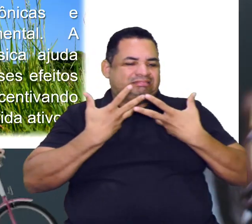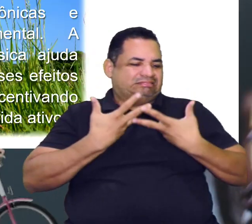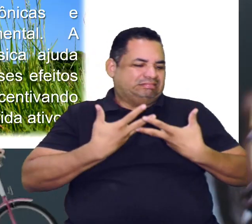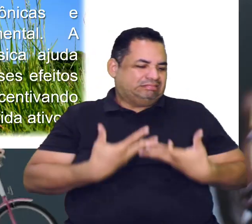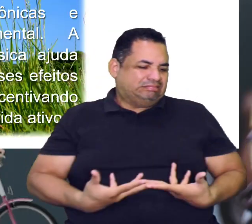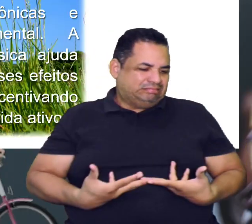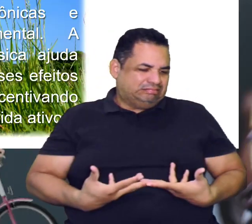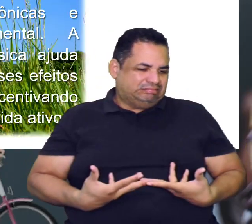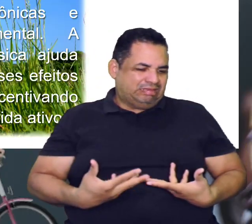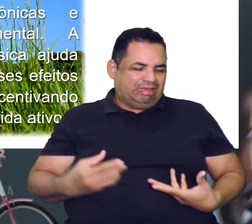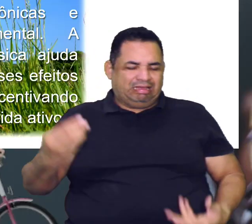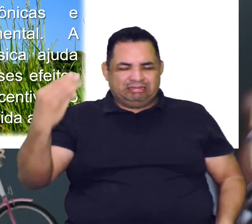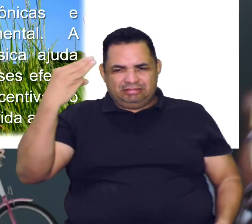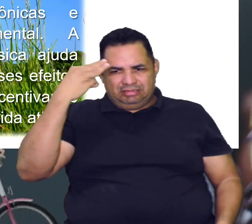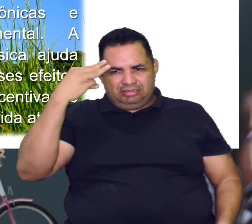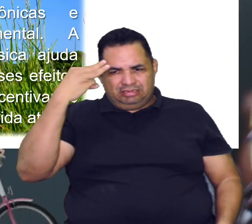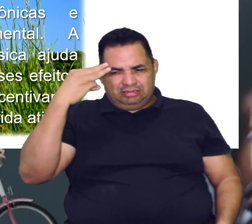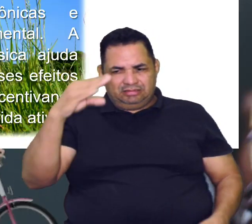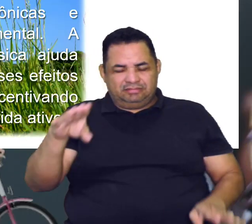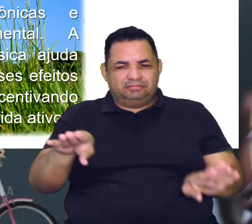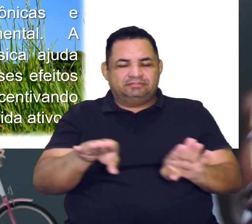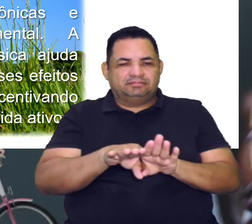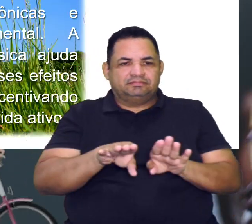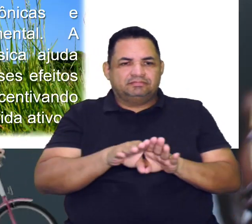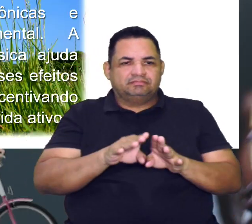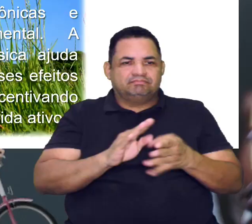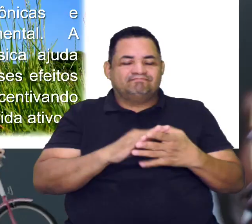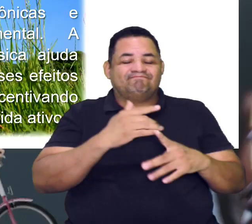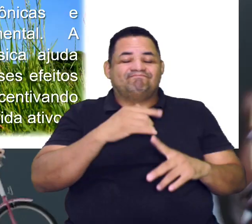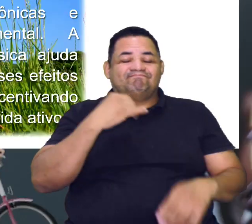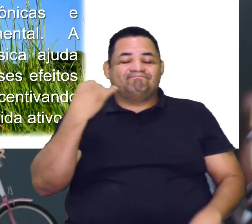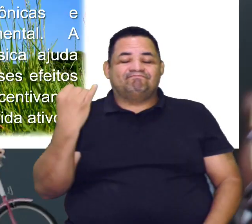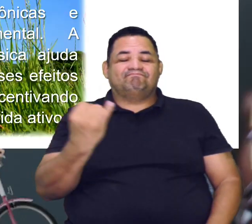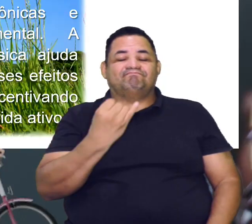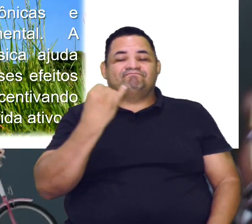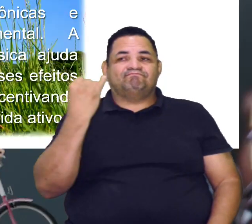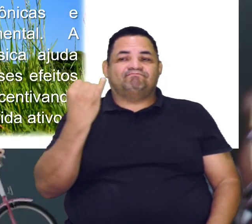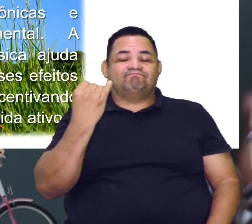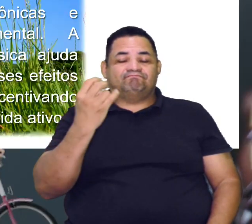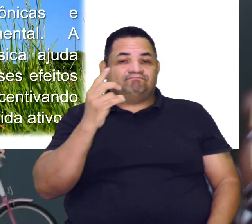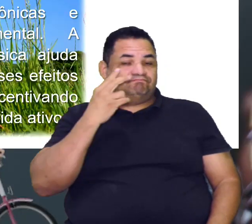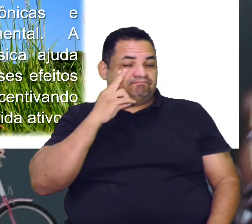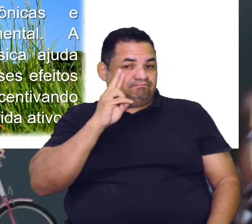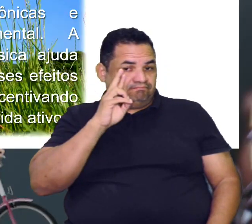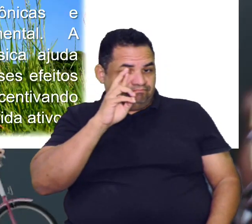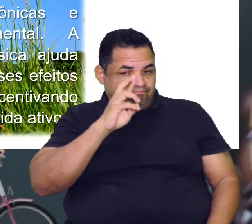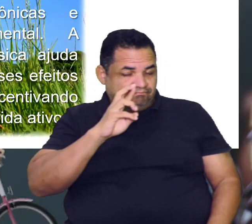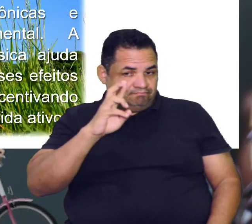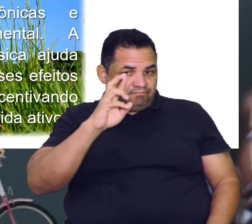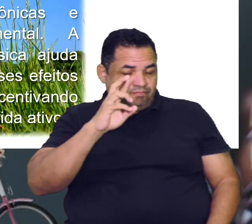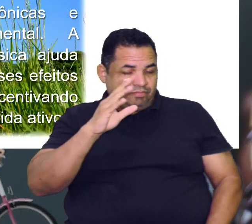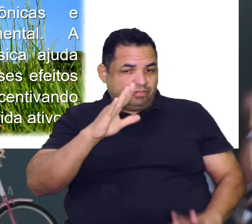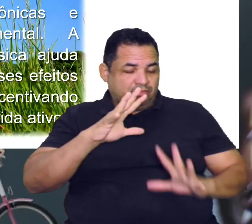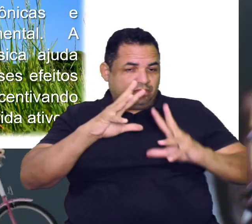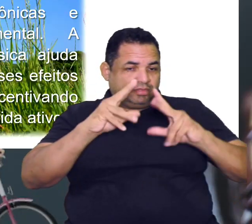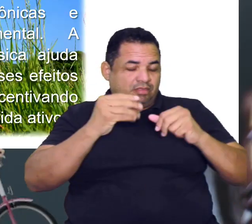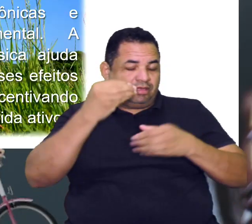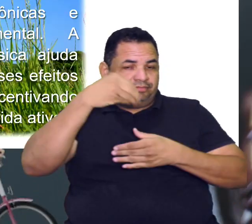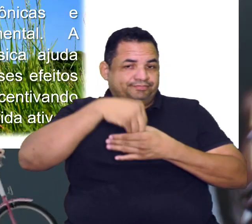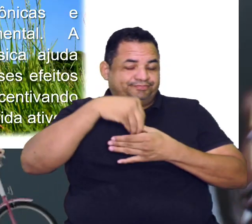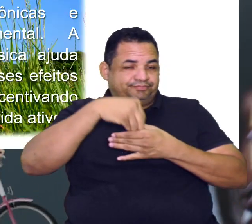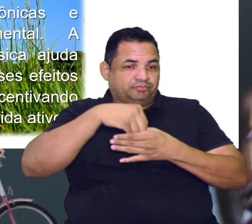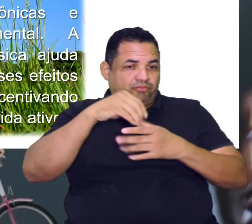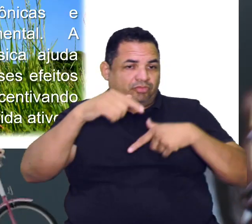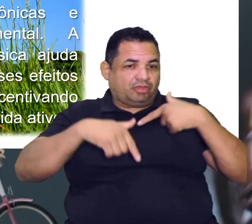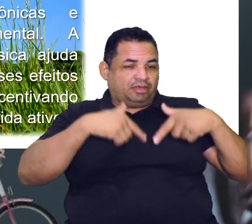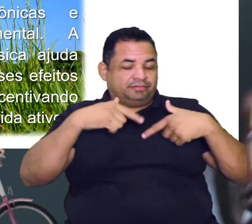desgaste físico e mental para mim. Então, é importante a gente estar observando. E aí, dentro das nossas aulas, a